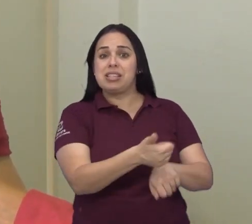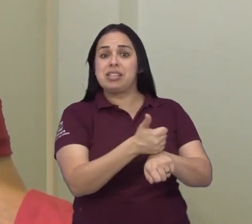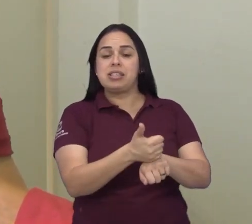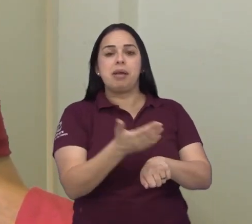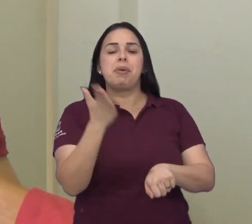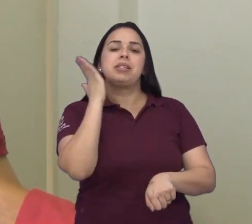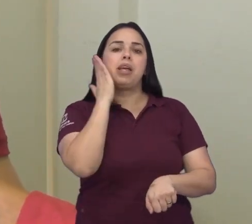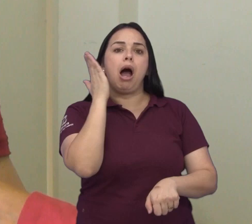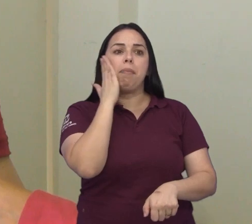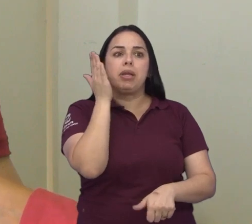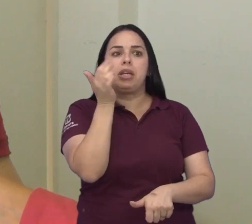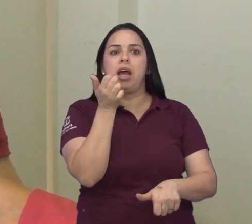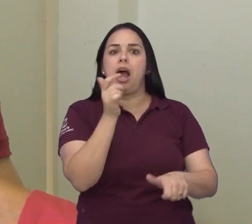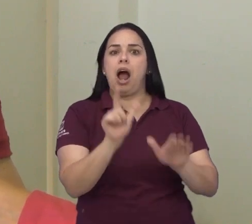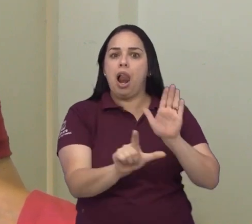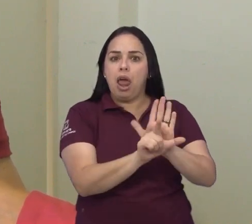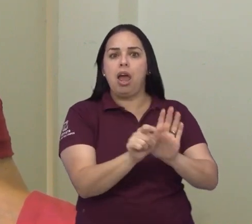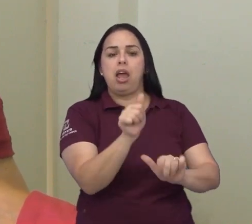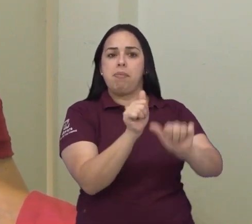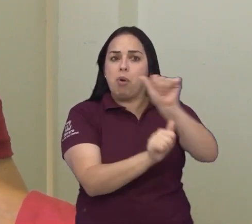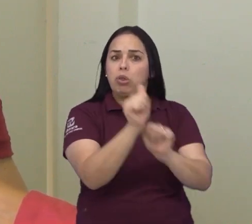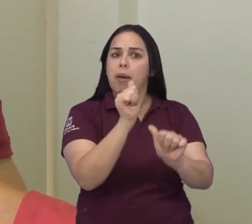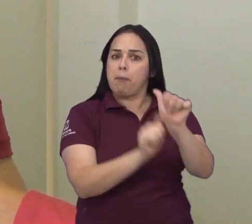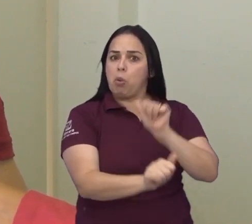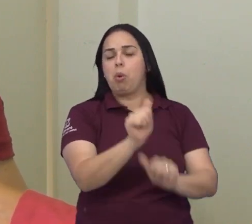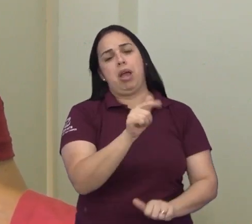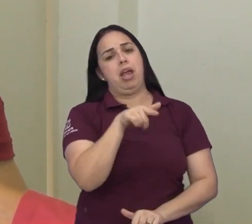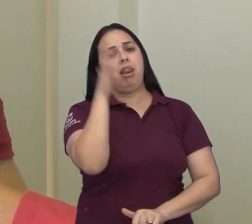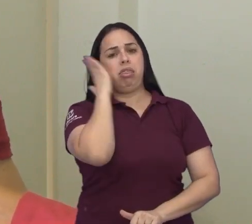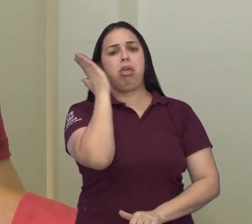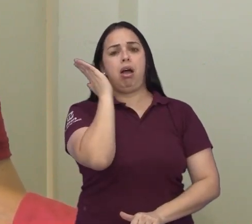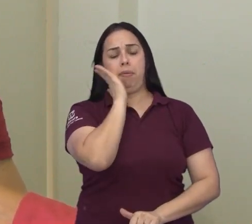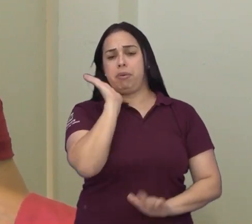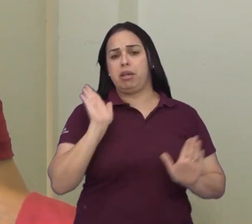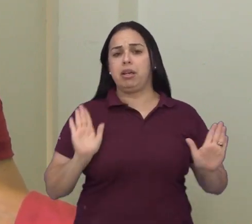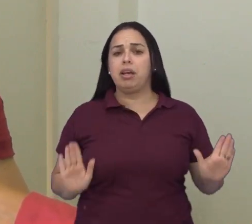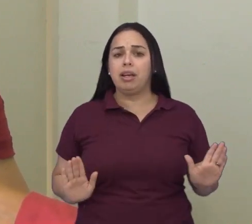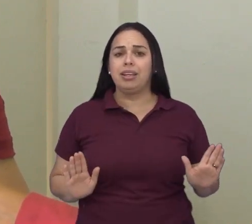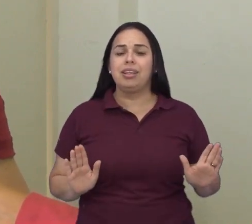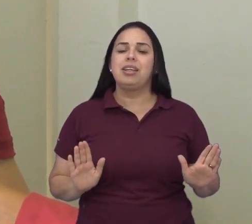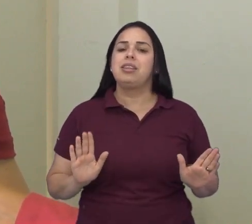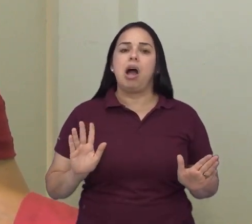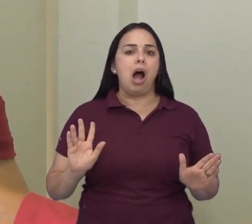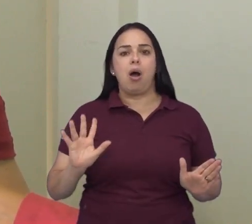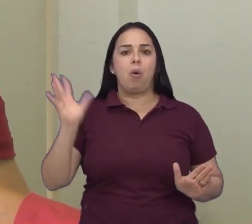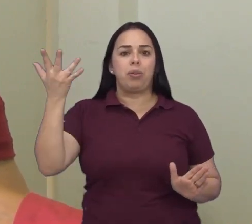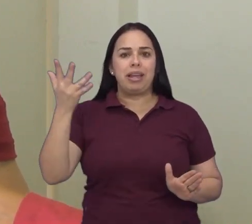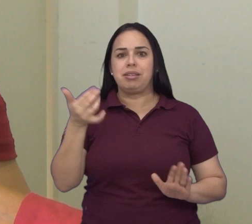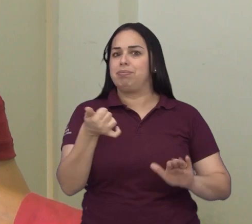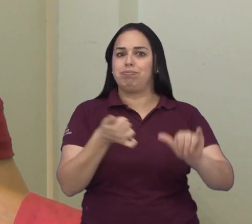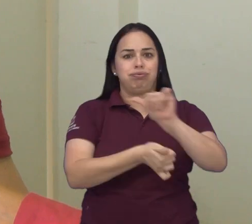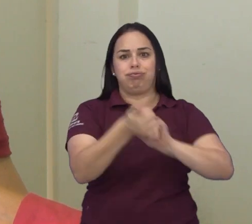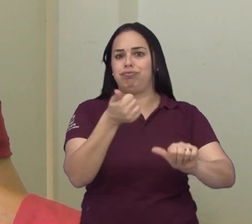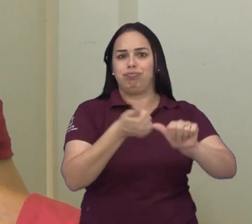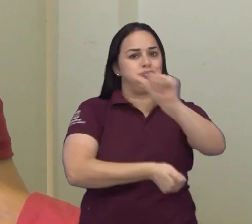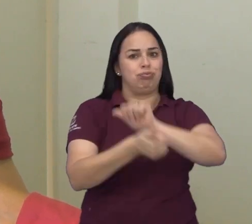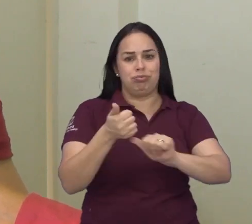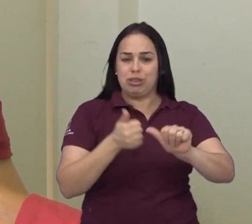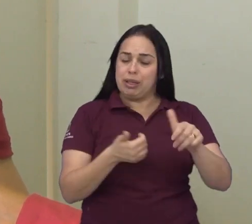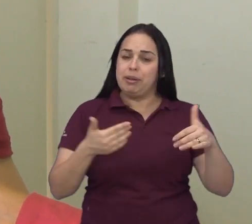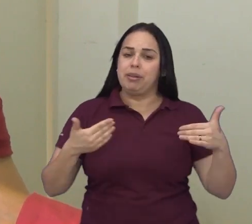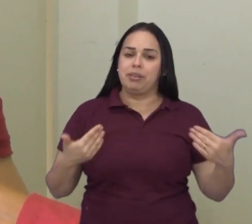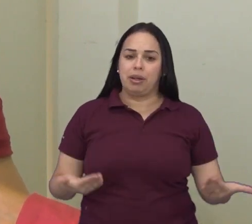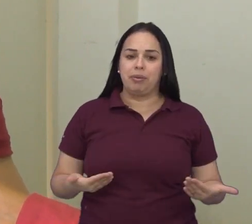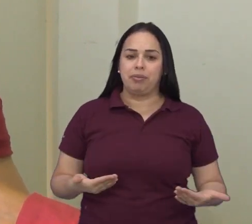estava sempre atualizado com as mudanças que a gente tem na nossa legislação tributária. Ocorrem muitas mudanças na nossa